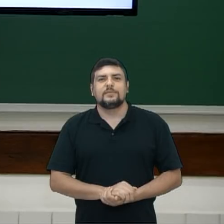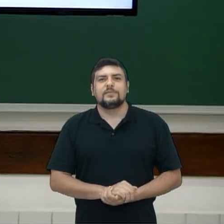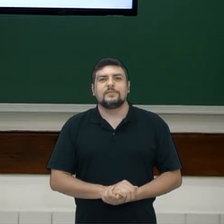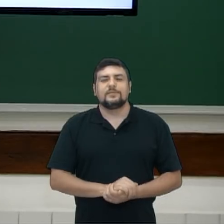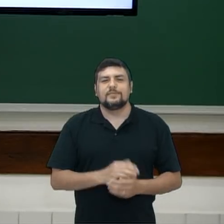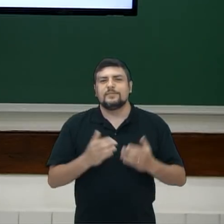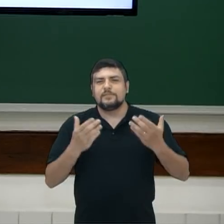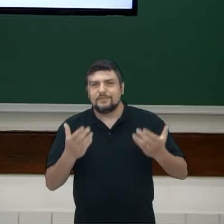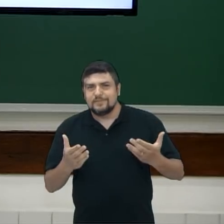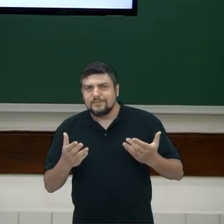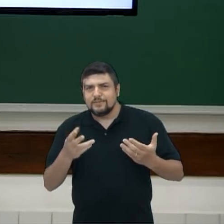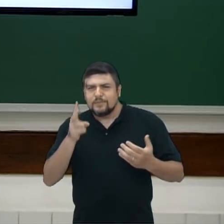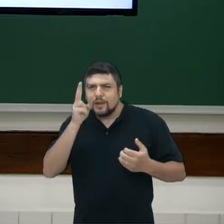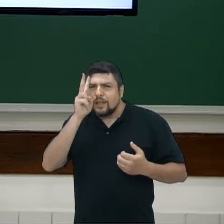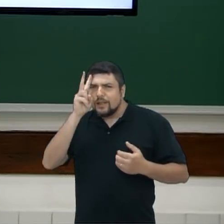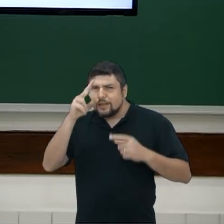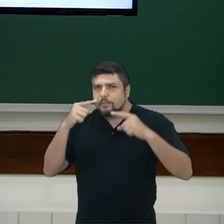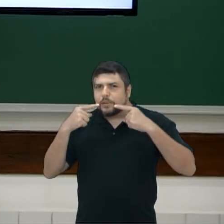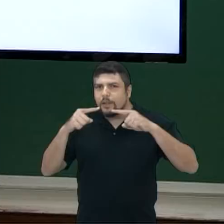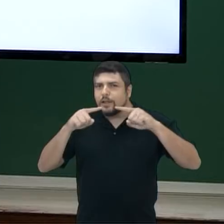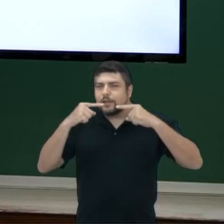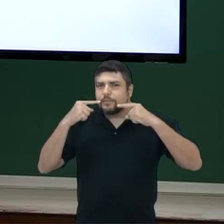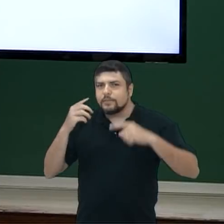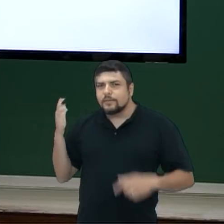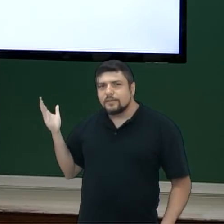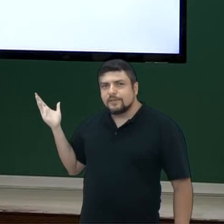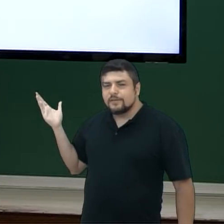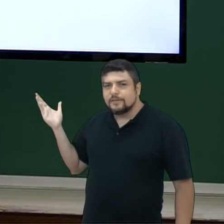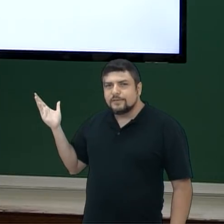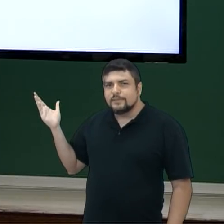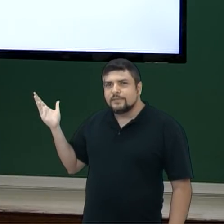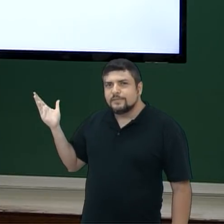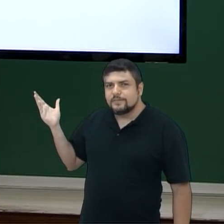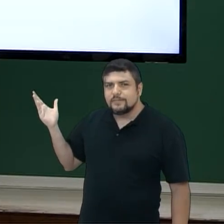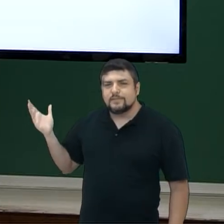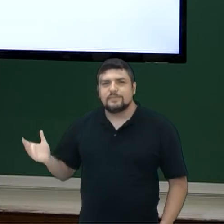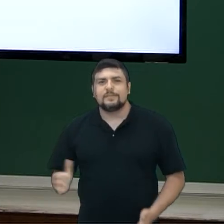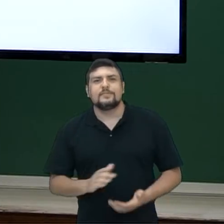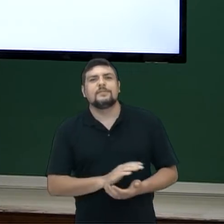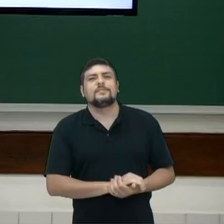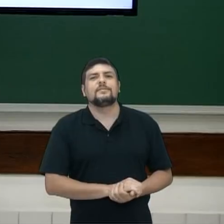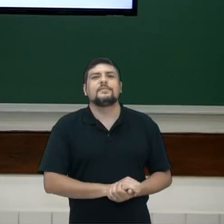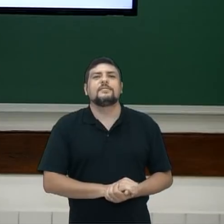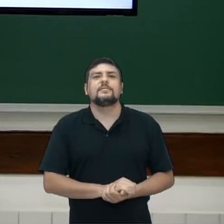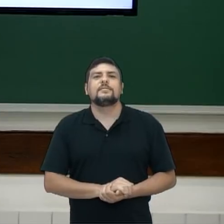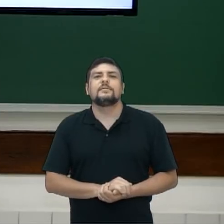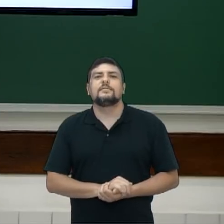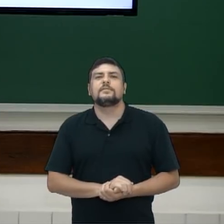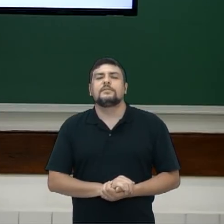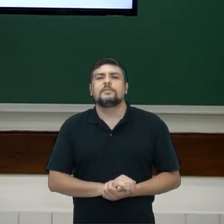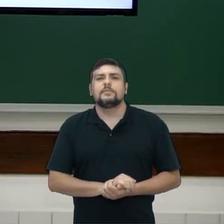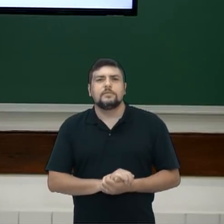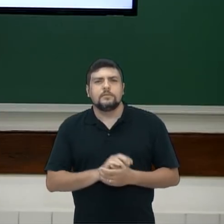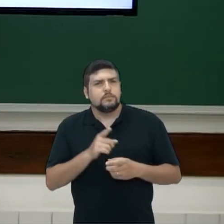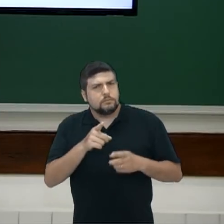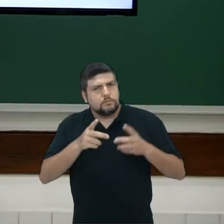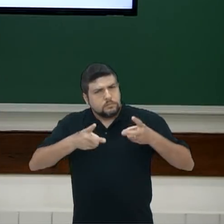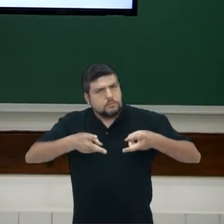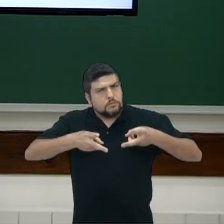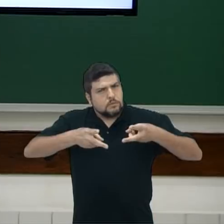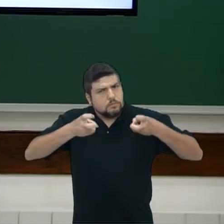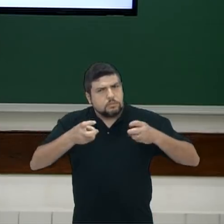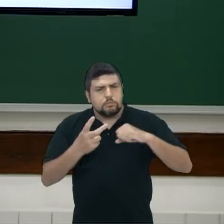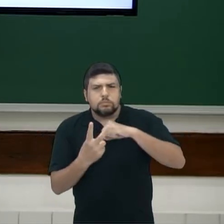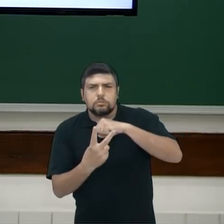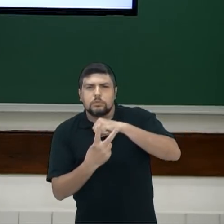Você lembrou que música que é essa? Você conseguiu dar uma lembradinha que música que é essa? Então vamos lá. Conseguiu achar os verbos?